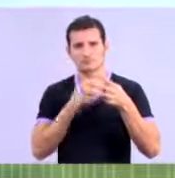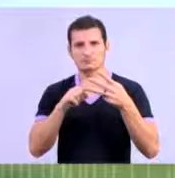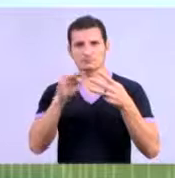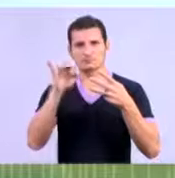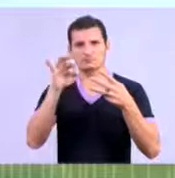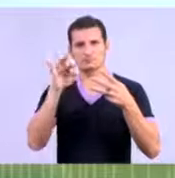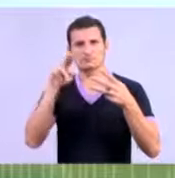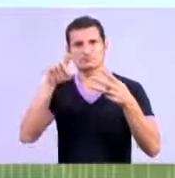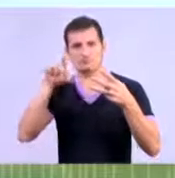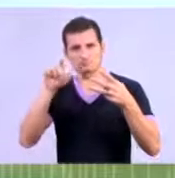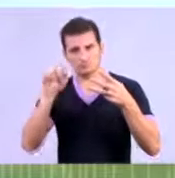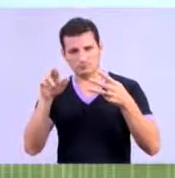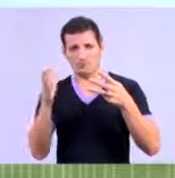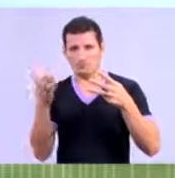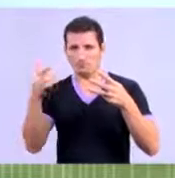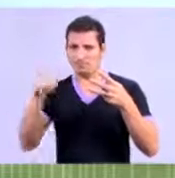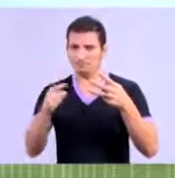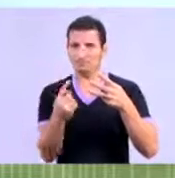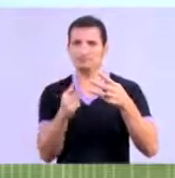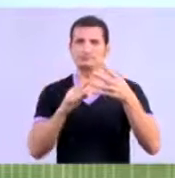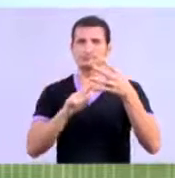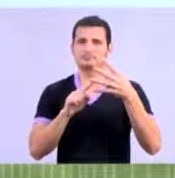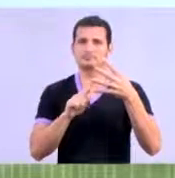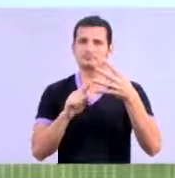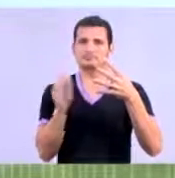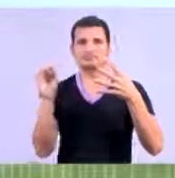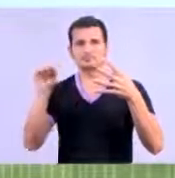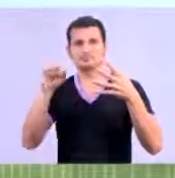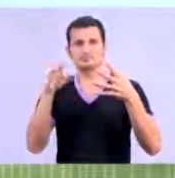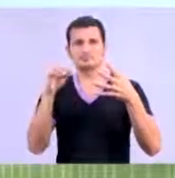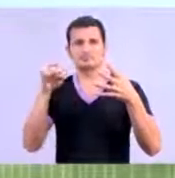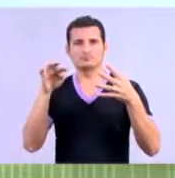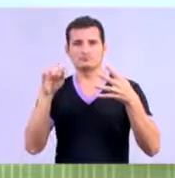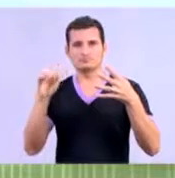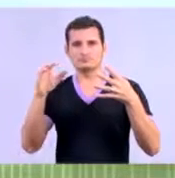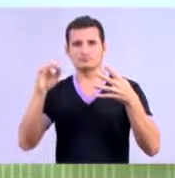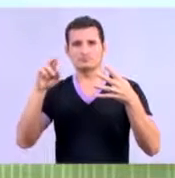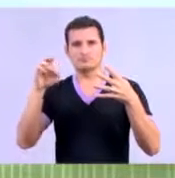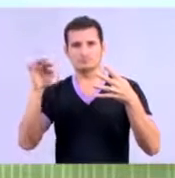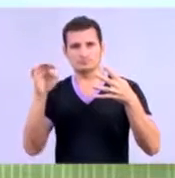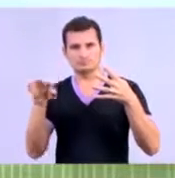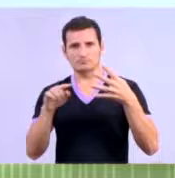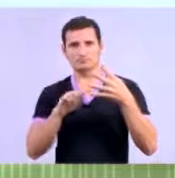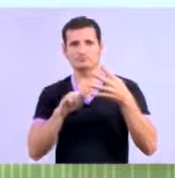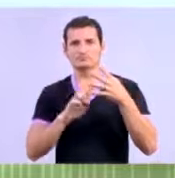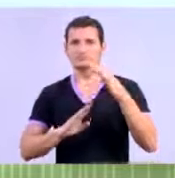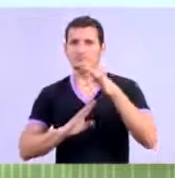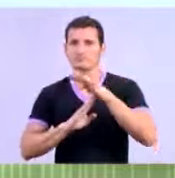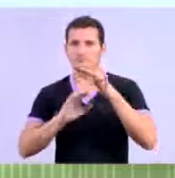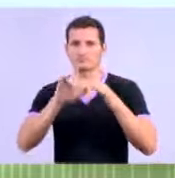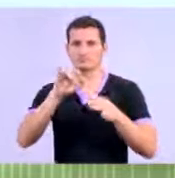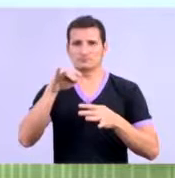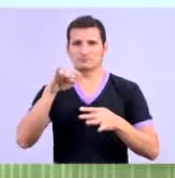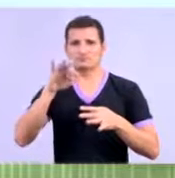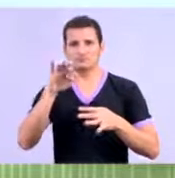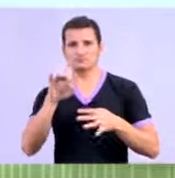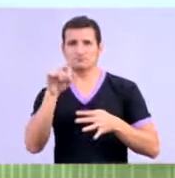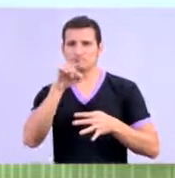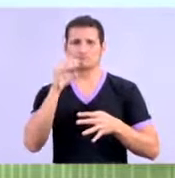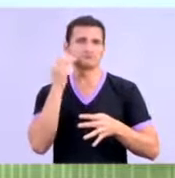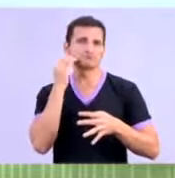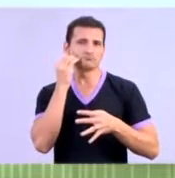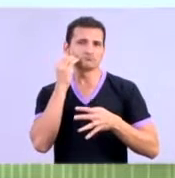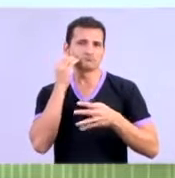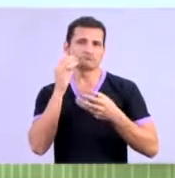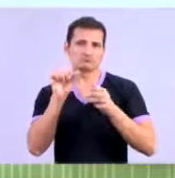ter mais uma característica. A característica que vai colocar na conta corrente é limite. Então vocês vão tentar modificar o